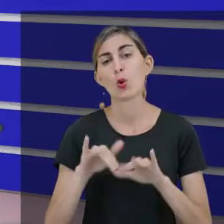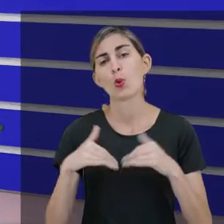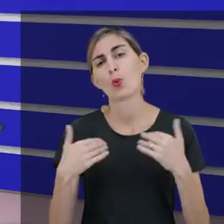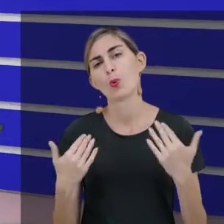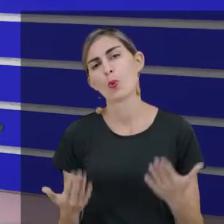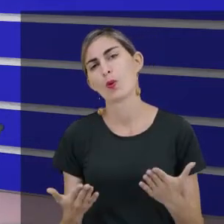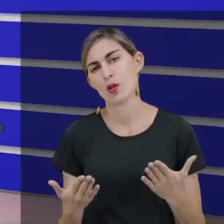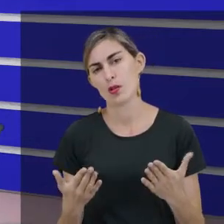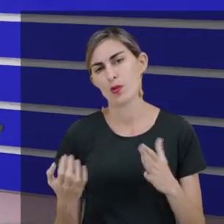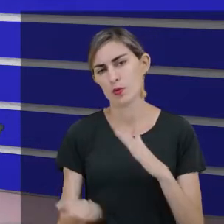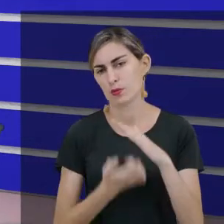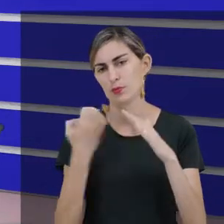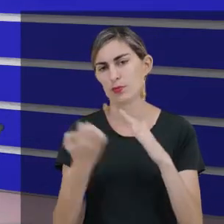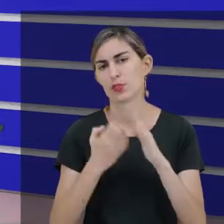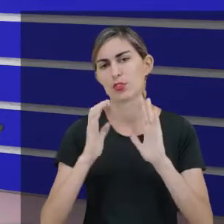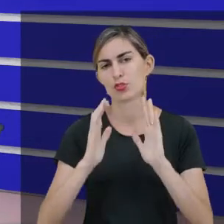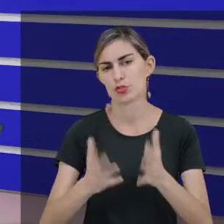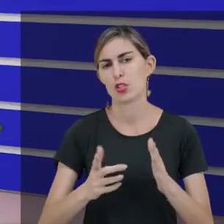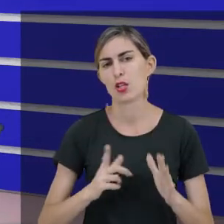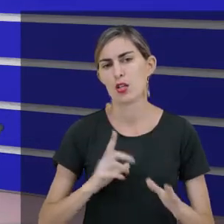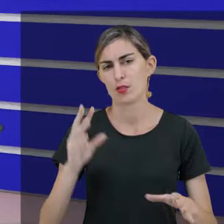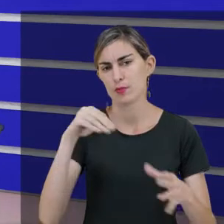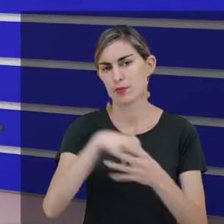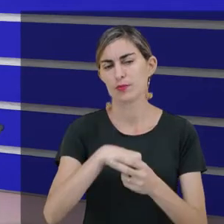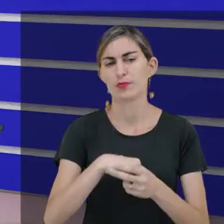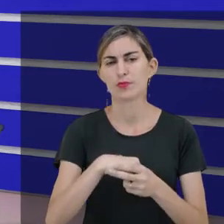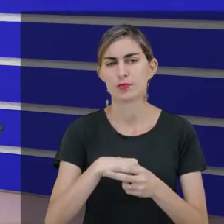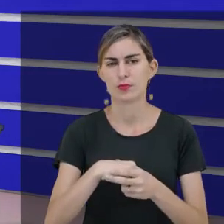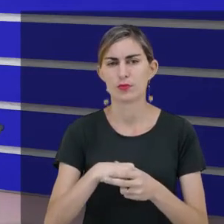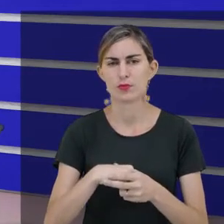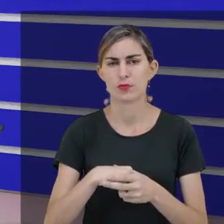quais seriam as empresas que já têm implantado e assim, são